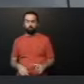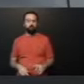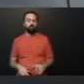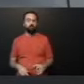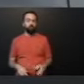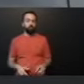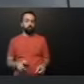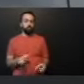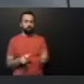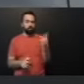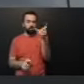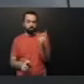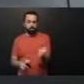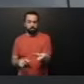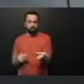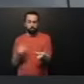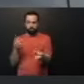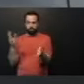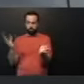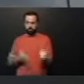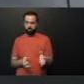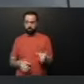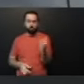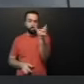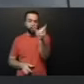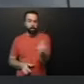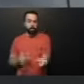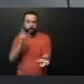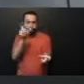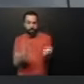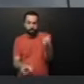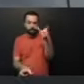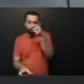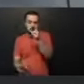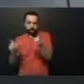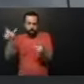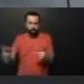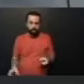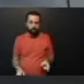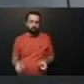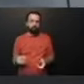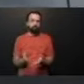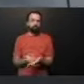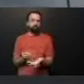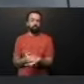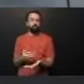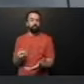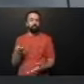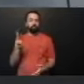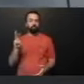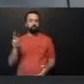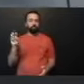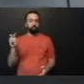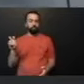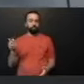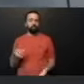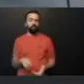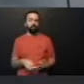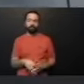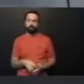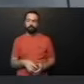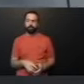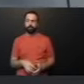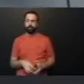Nós temos aqui uma lista de palavras na página 35. Acompanhe aí no seu material, página